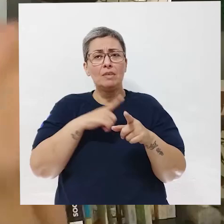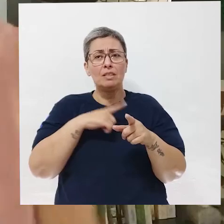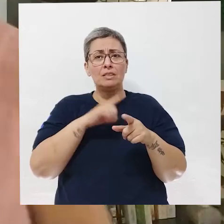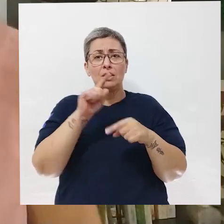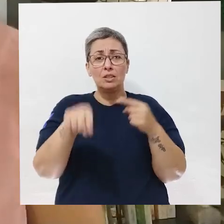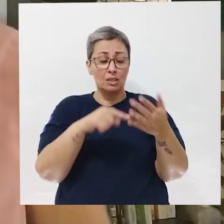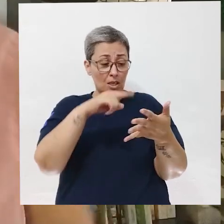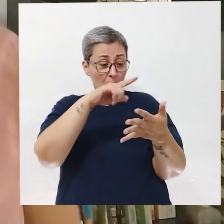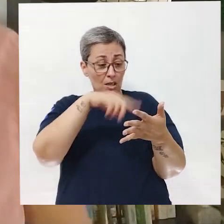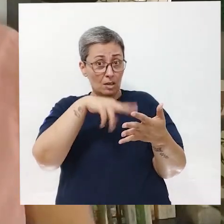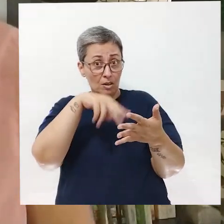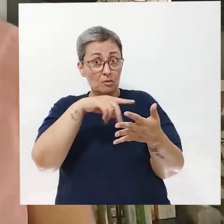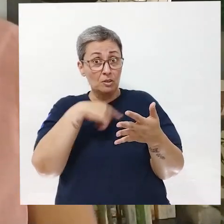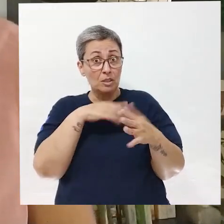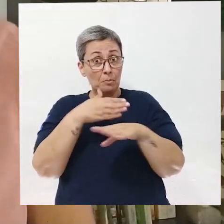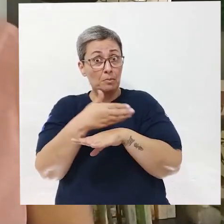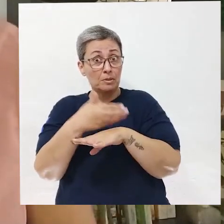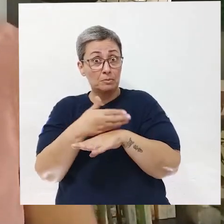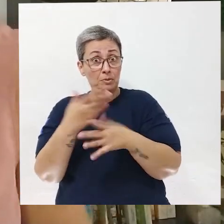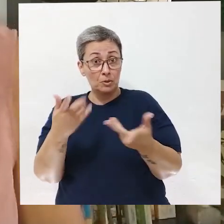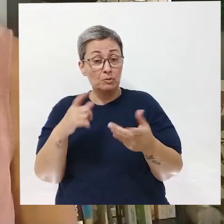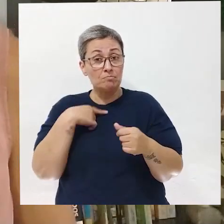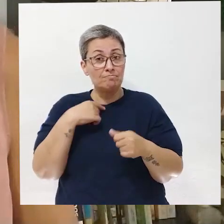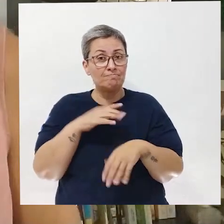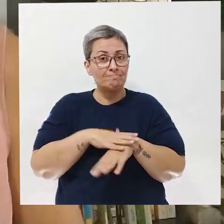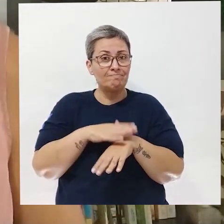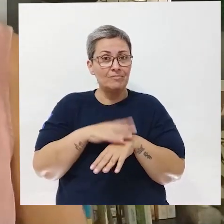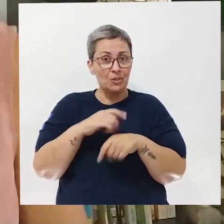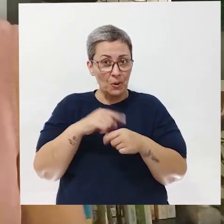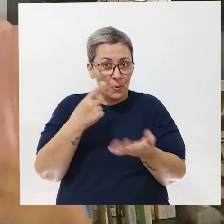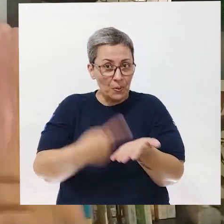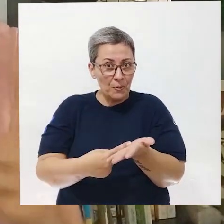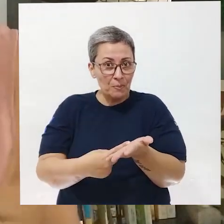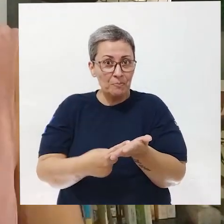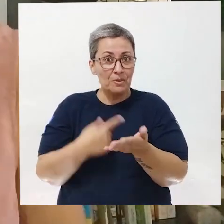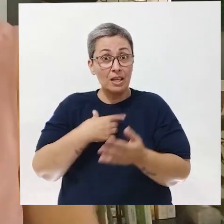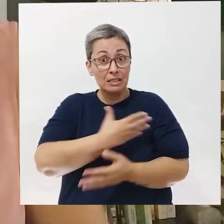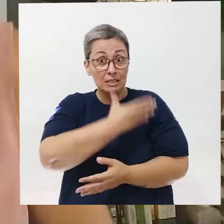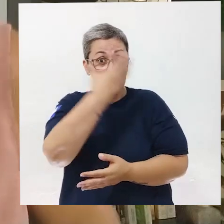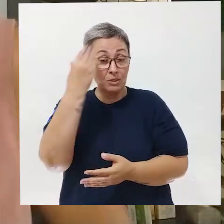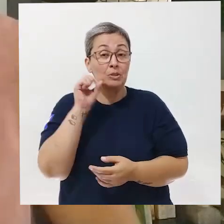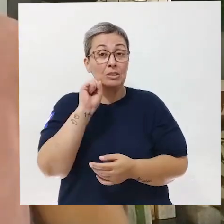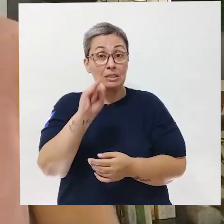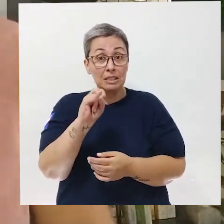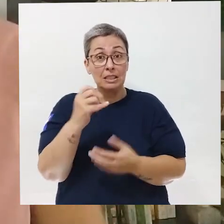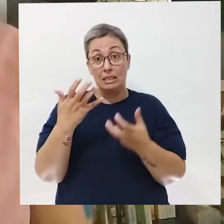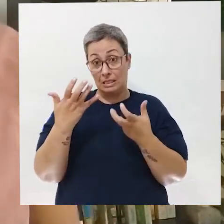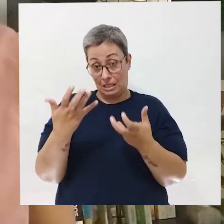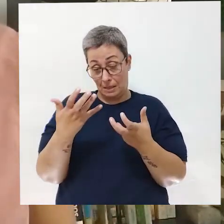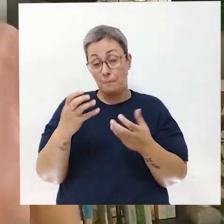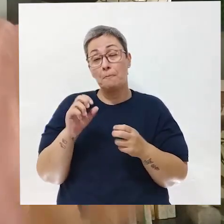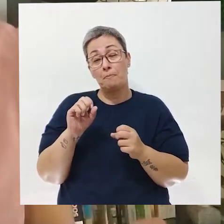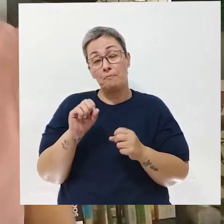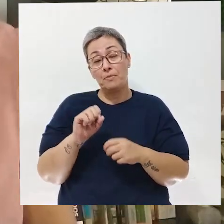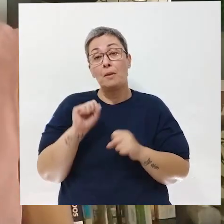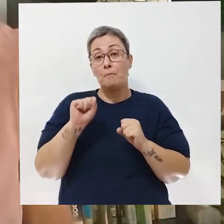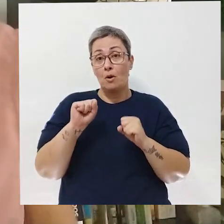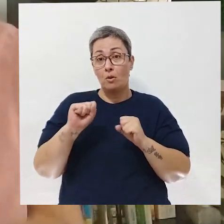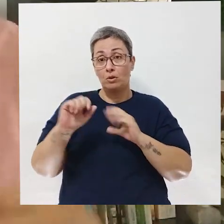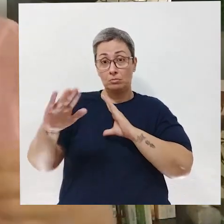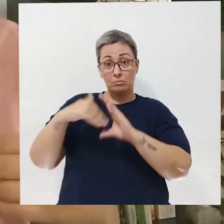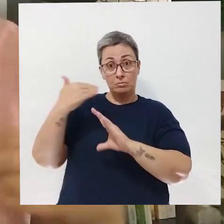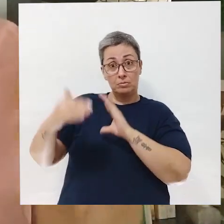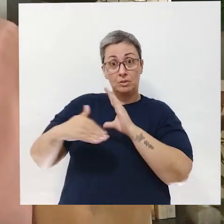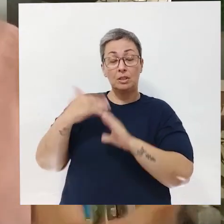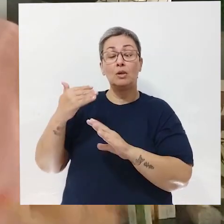relação à sua carteirinha de vacinação. Faça isso. Combinado? E não se esqueça, se quiser, manda pra gente